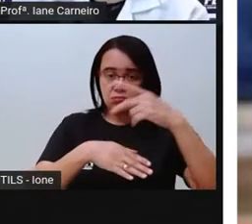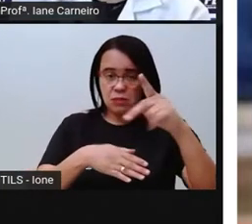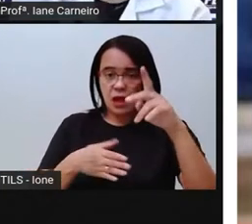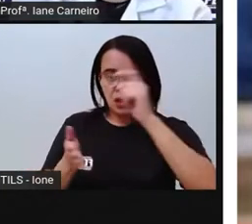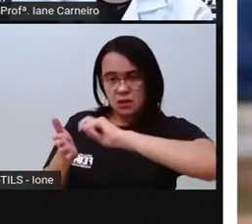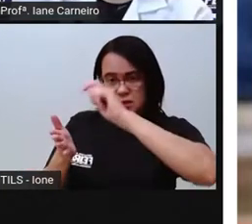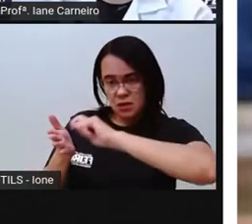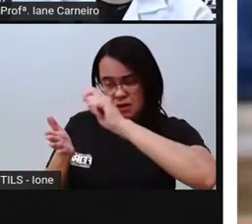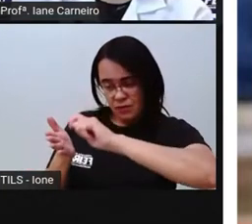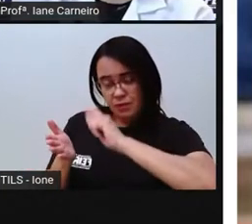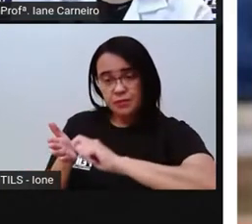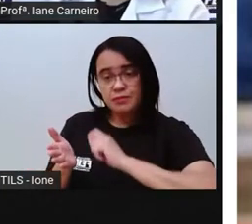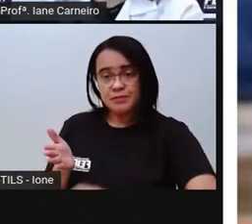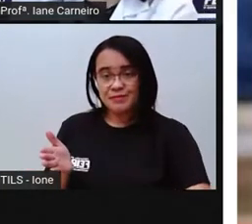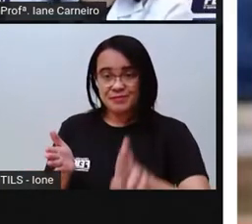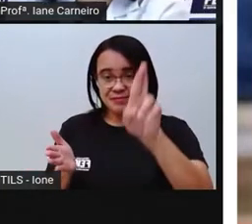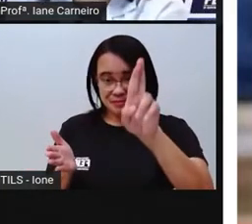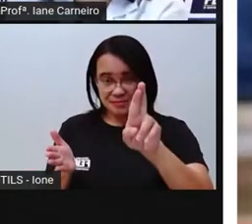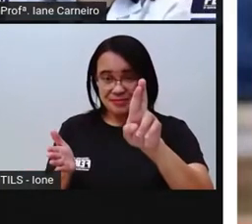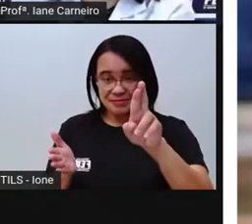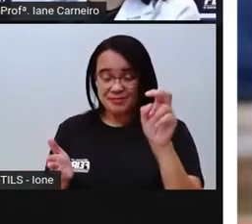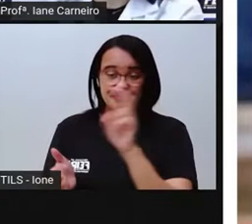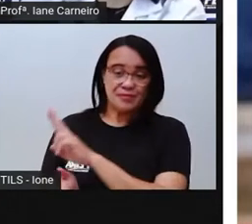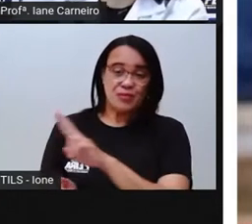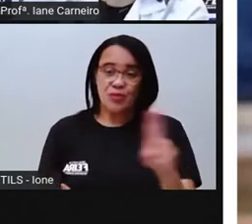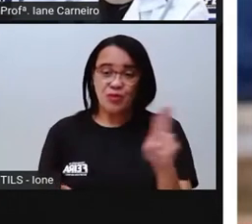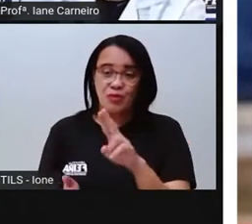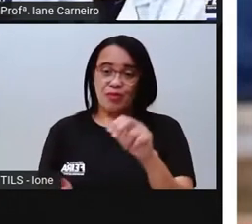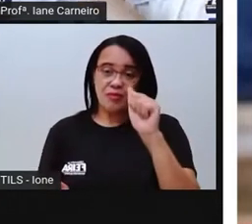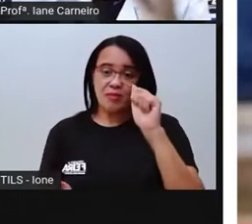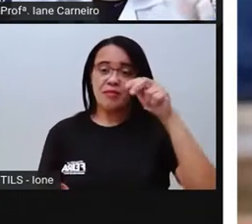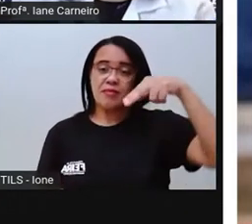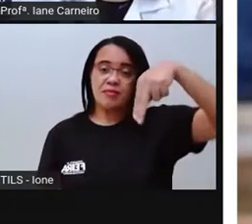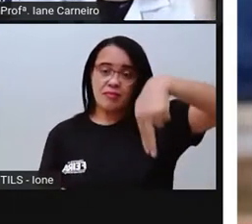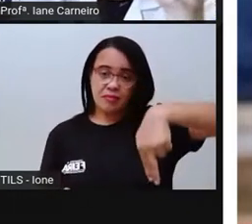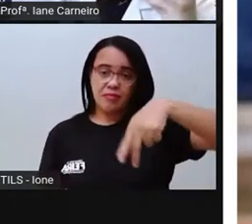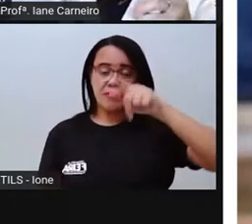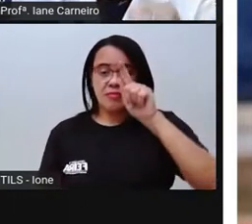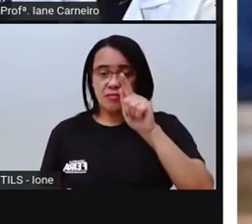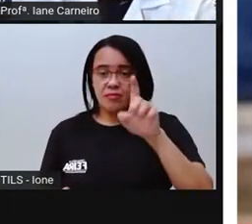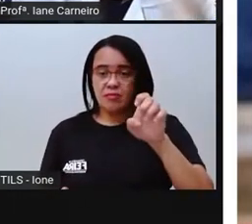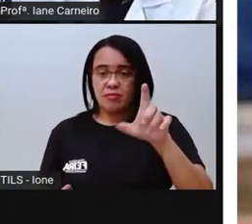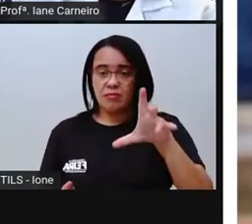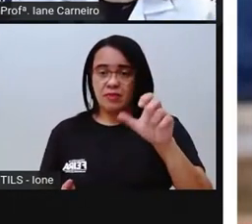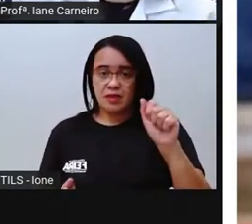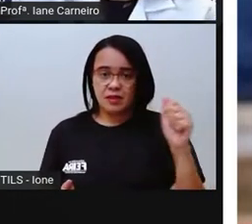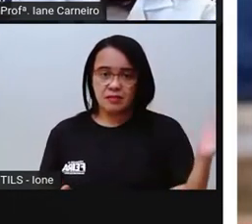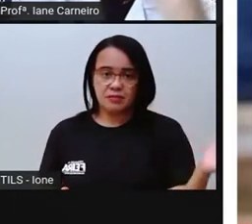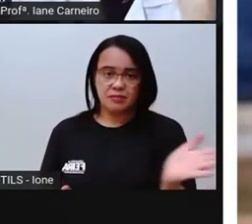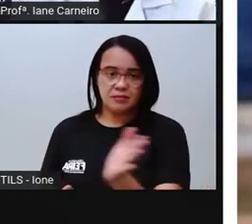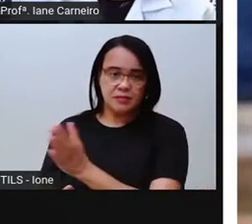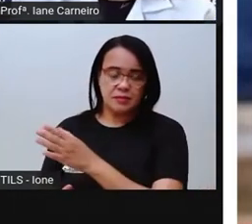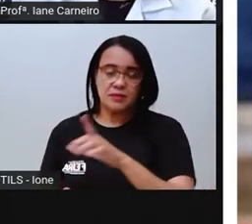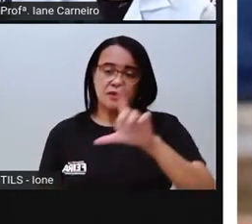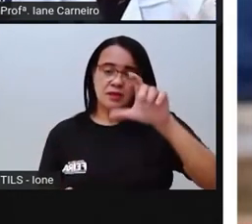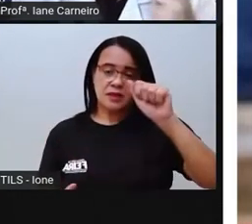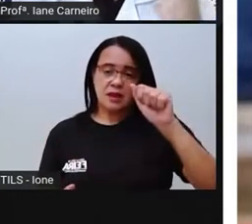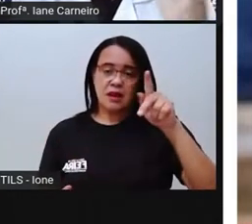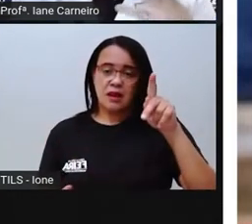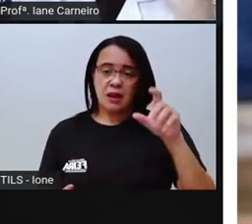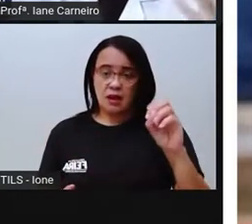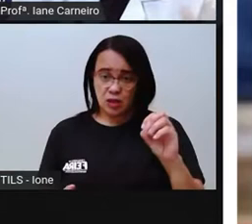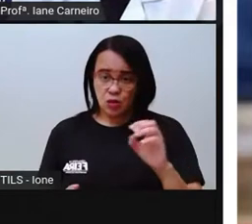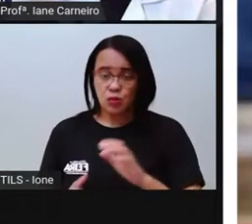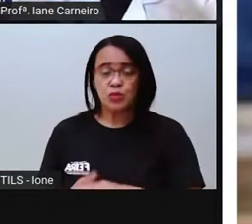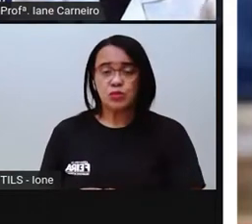hoje, né? O nome dela é Ângela Lago. E aí, a Pró, fazendo pesquisa para trazer esse plano de aula hoje para vocês, a